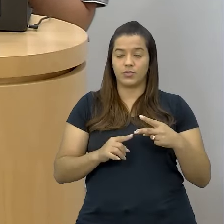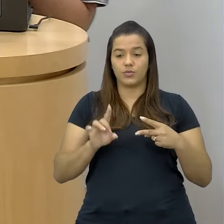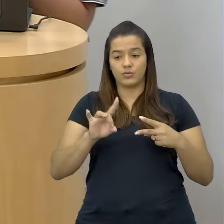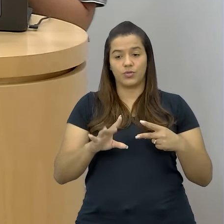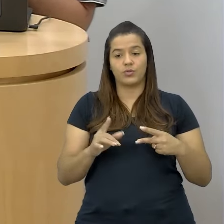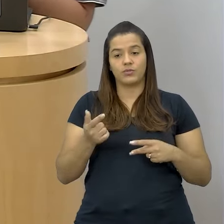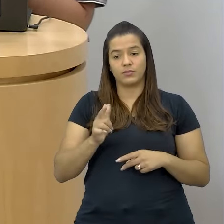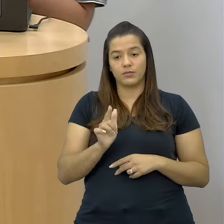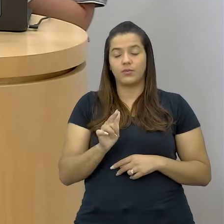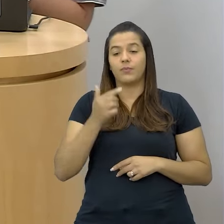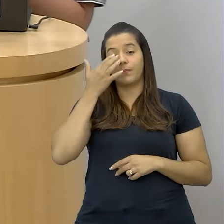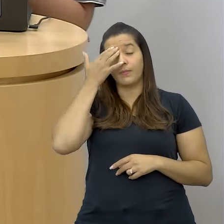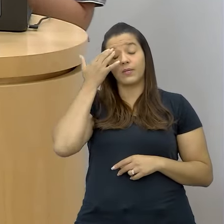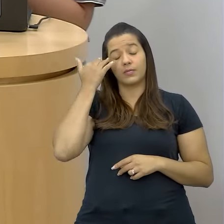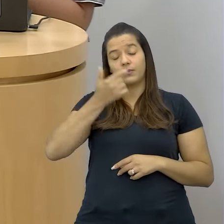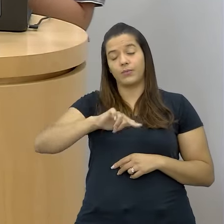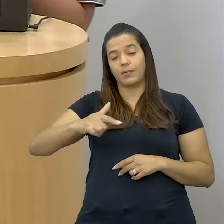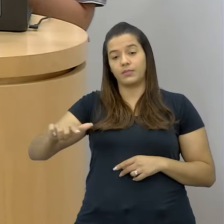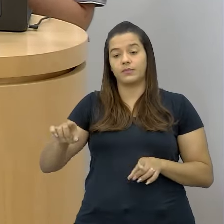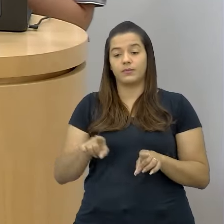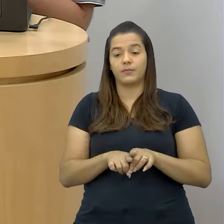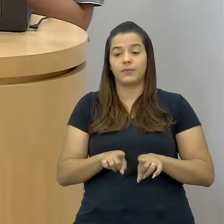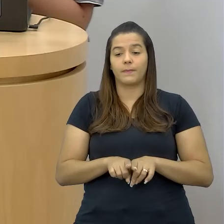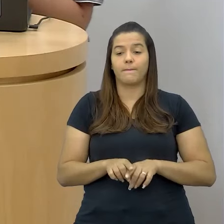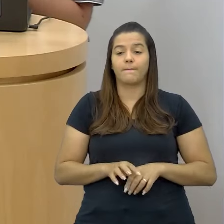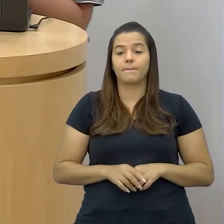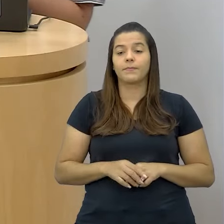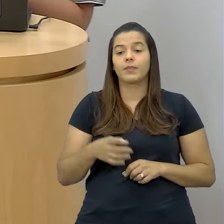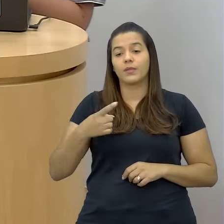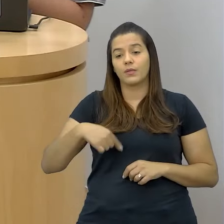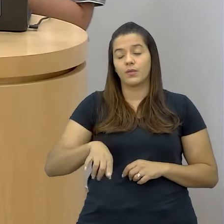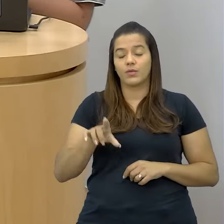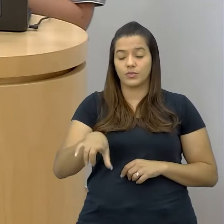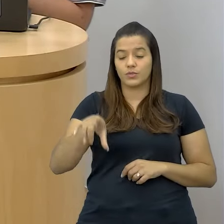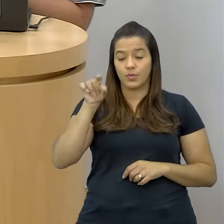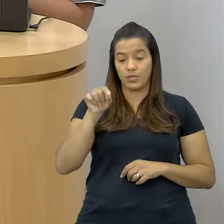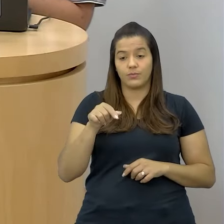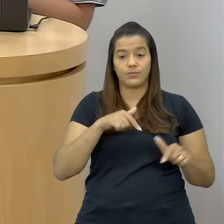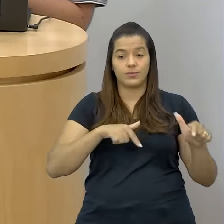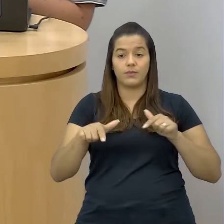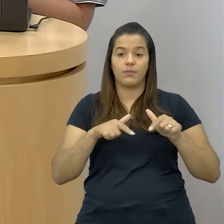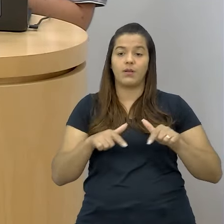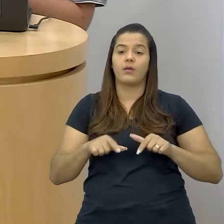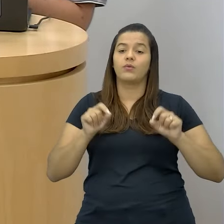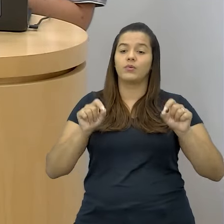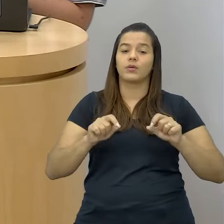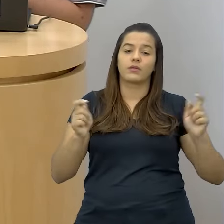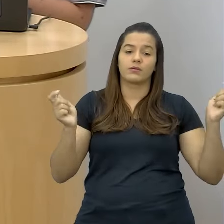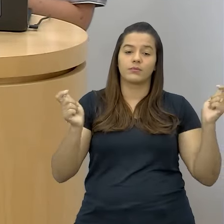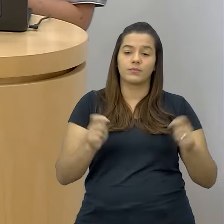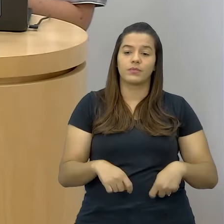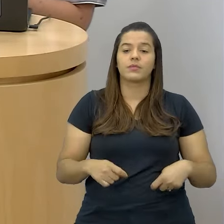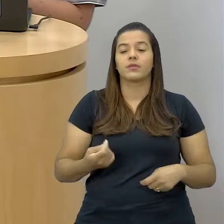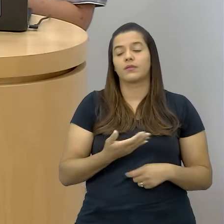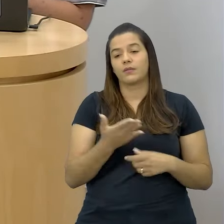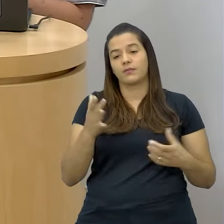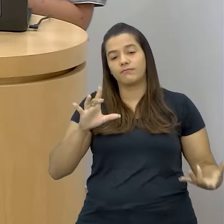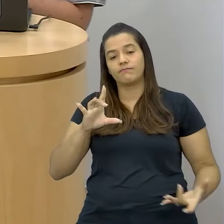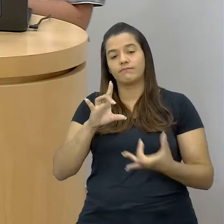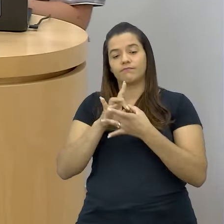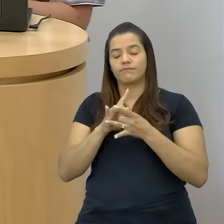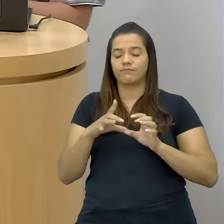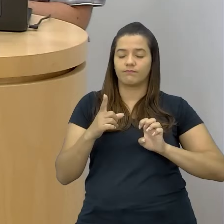hoje, na formação de hoje, escolhemos trabalhar a competência aí da conexão